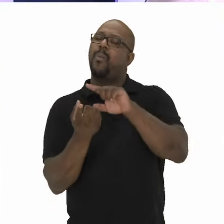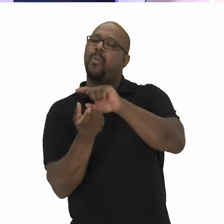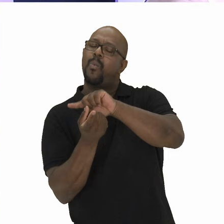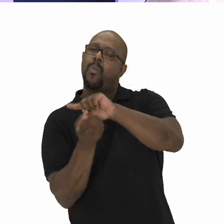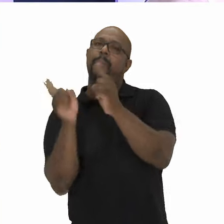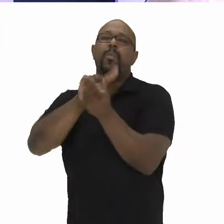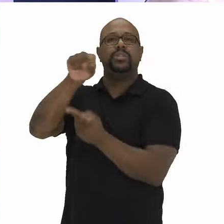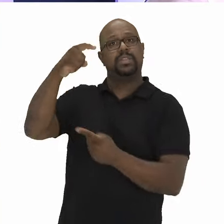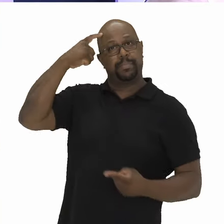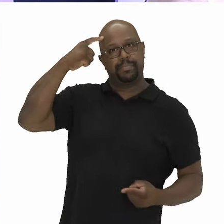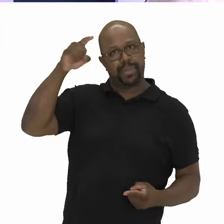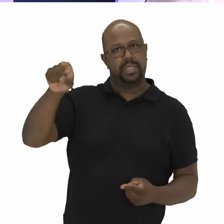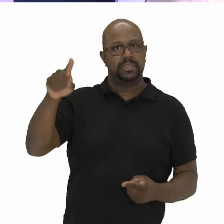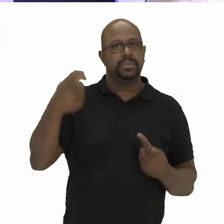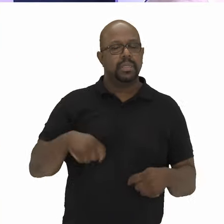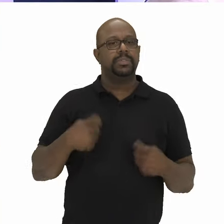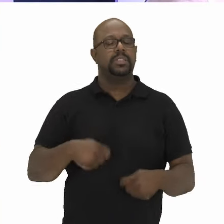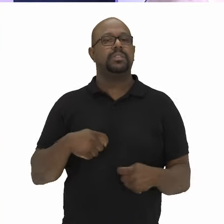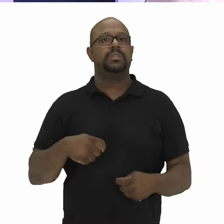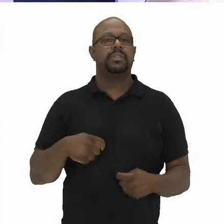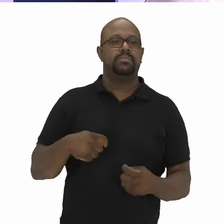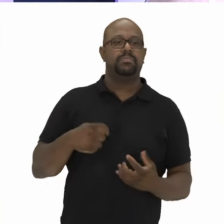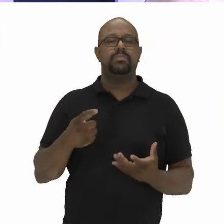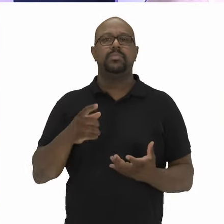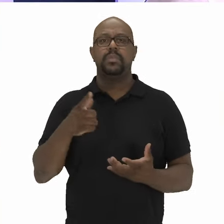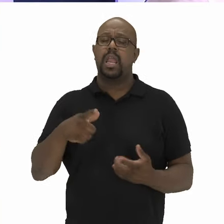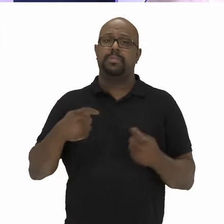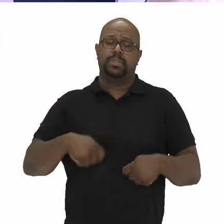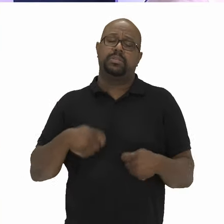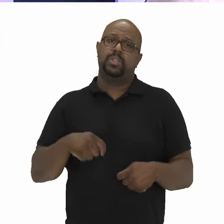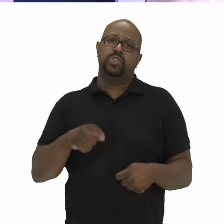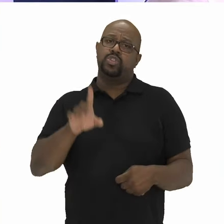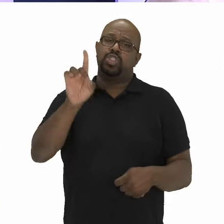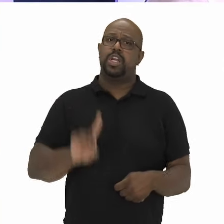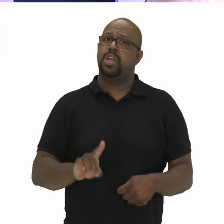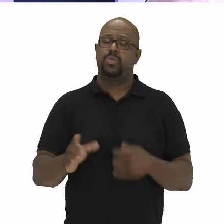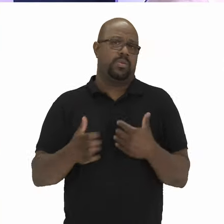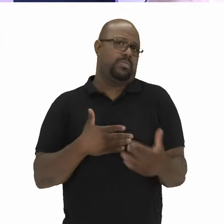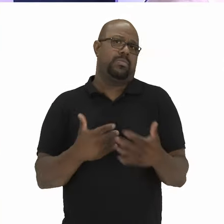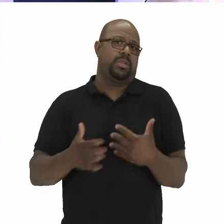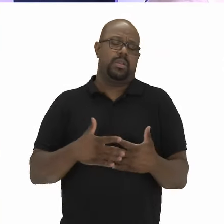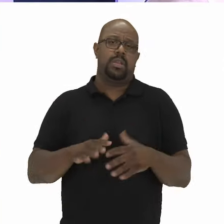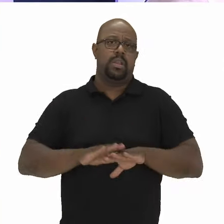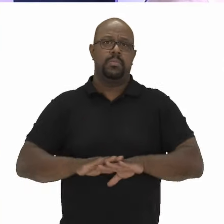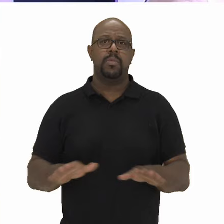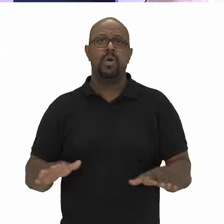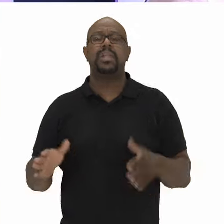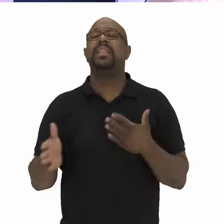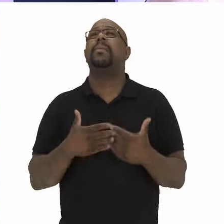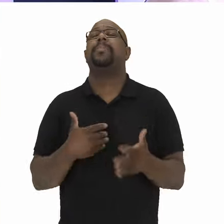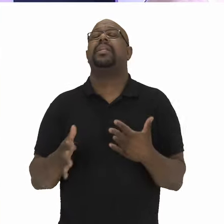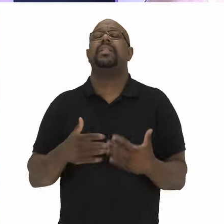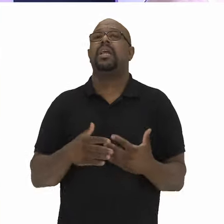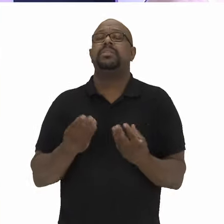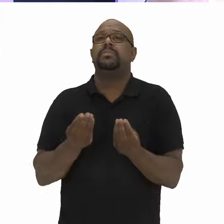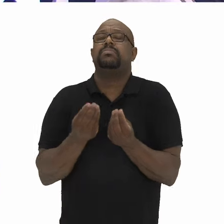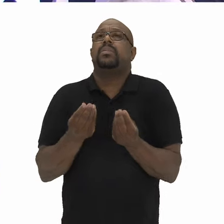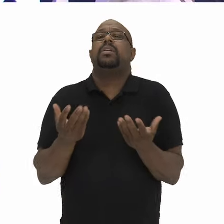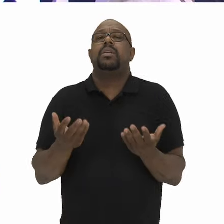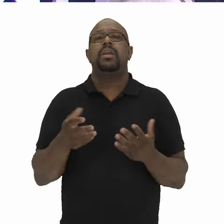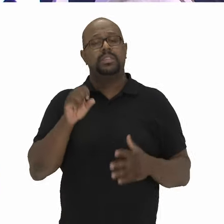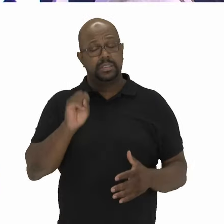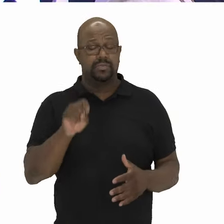o oposto do que você pensa porque as pessoas têm que ser sujeito de todo e qualquer direito ponto Independente da sua